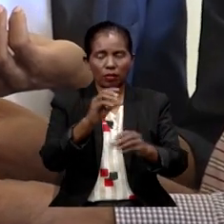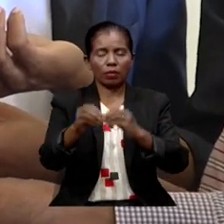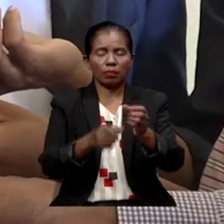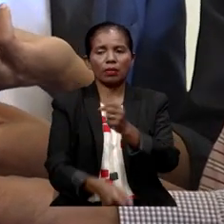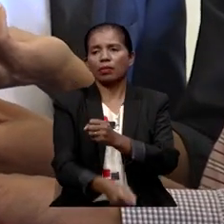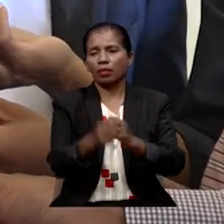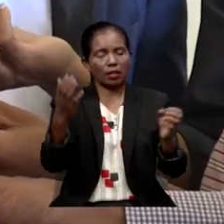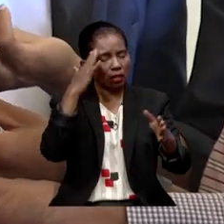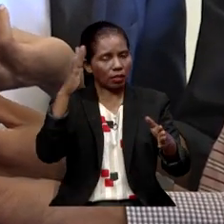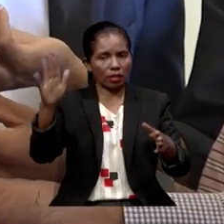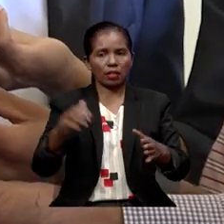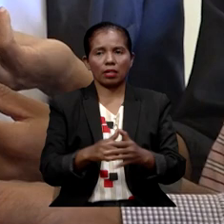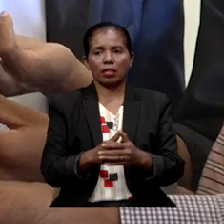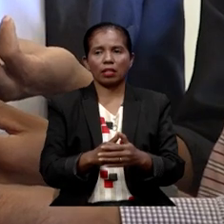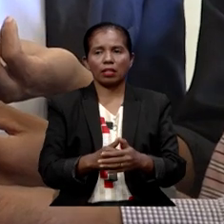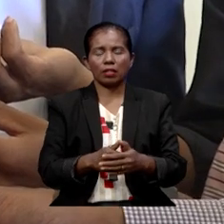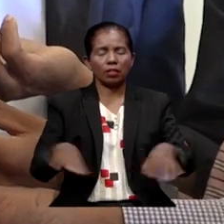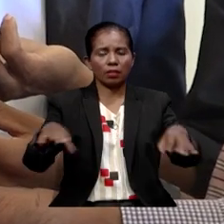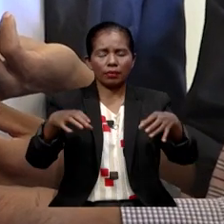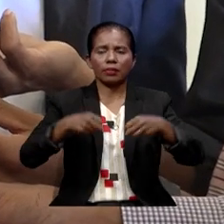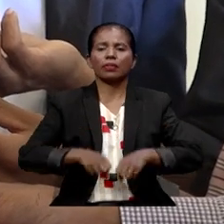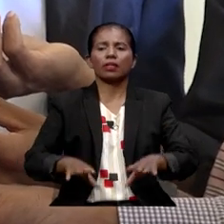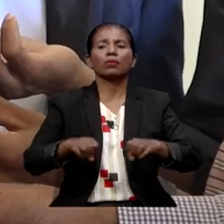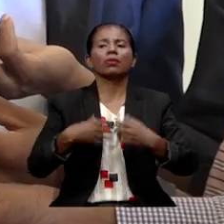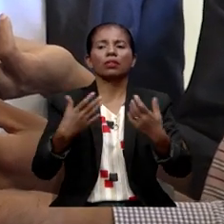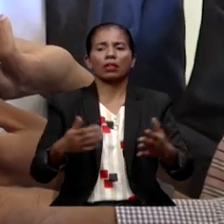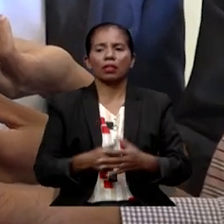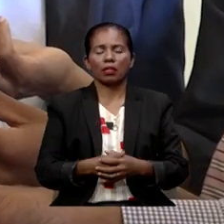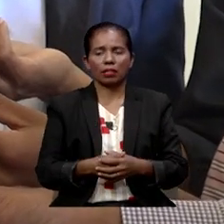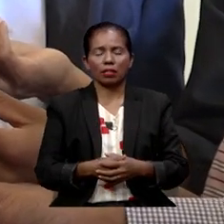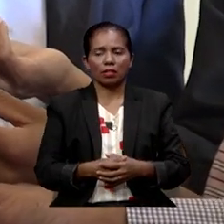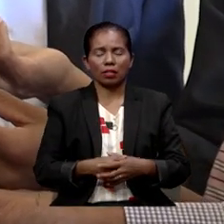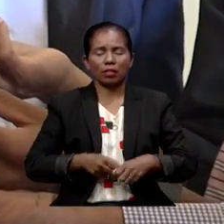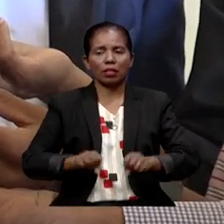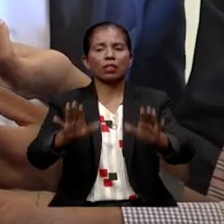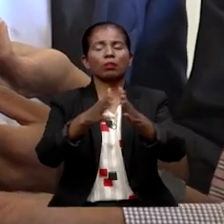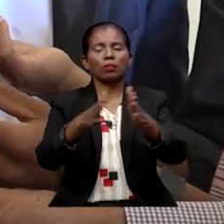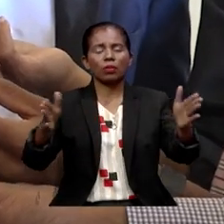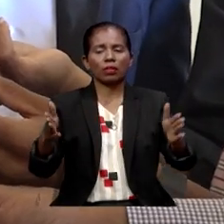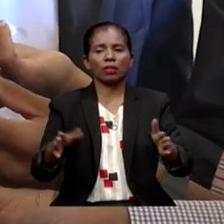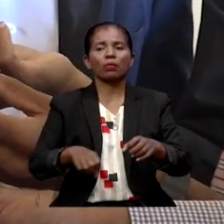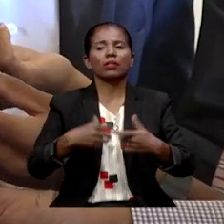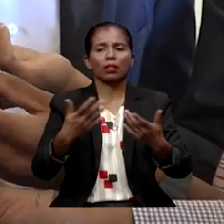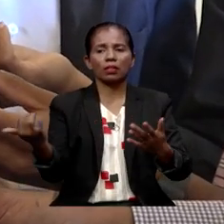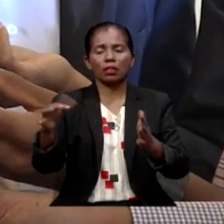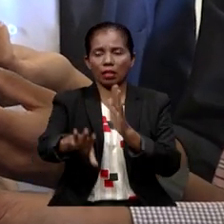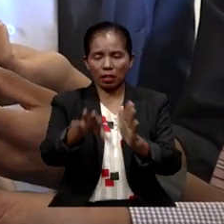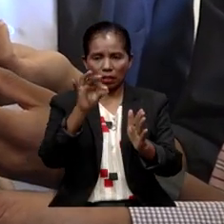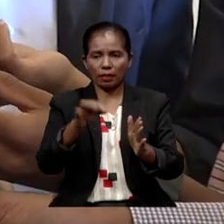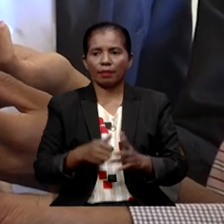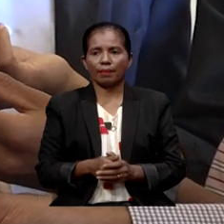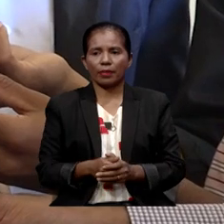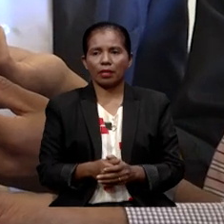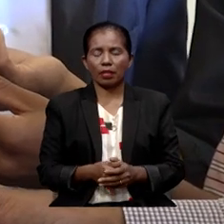nem conhece tanto, se você está ou insá. Na hora, o balão ou insá. Mas isso é a escolha. Isso é a rili. E